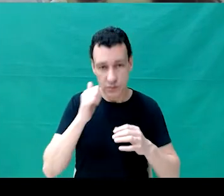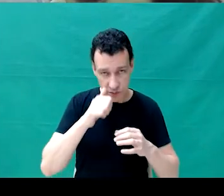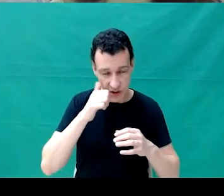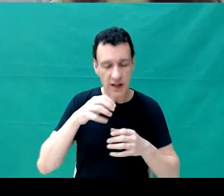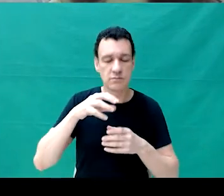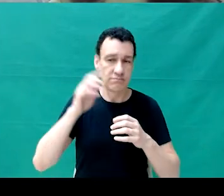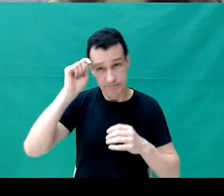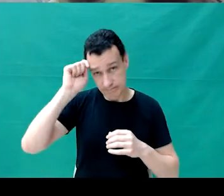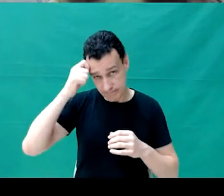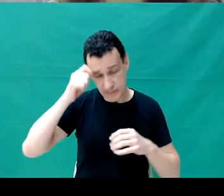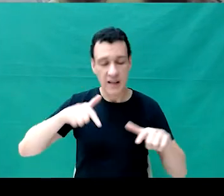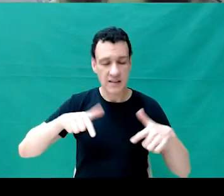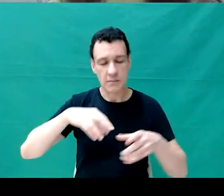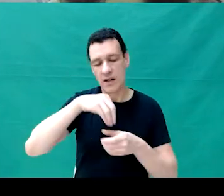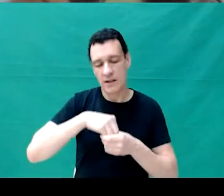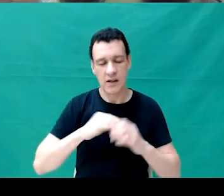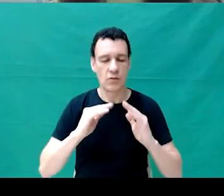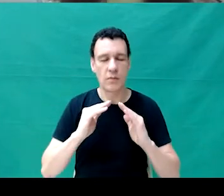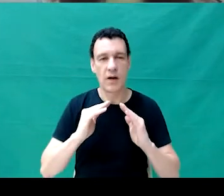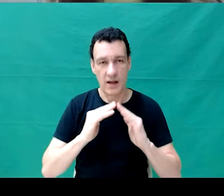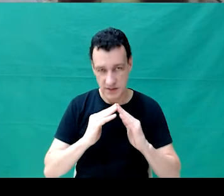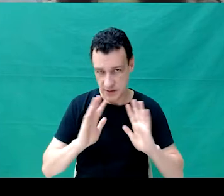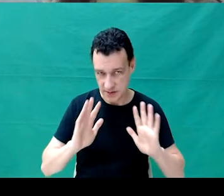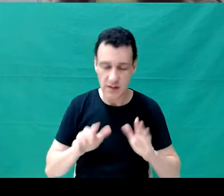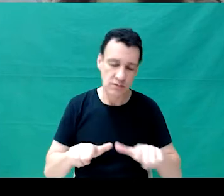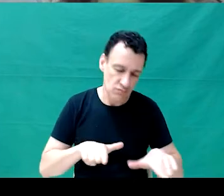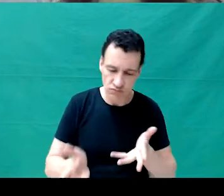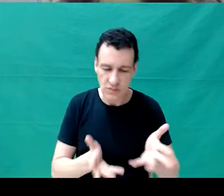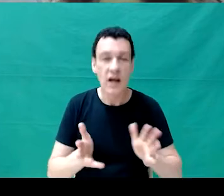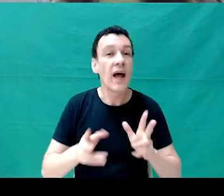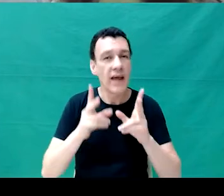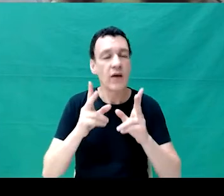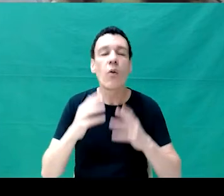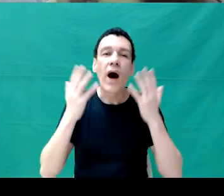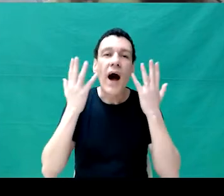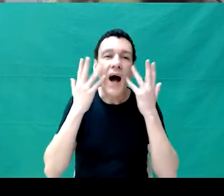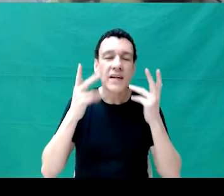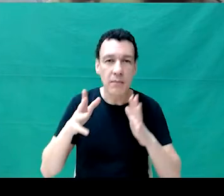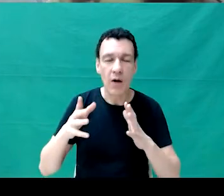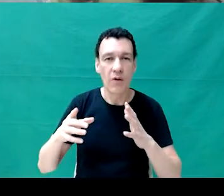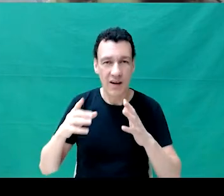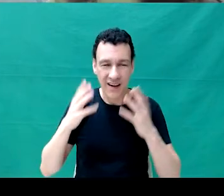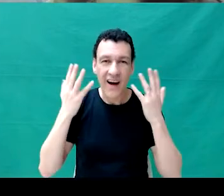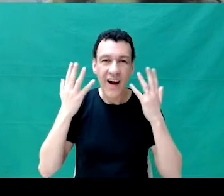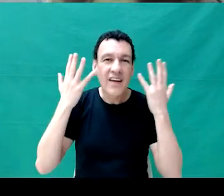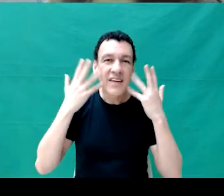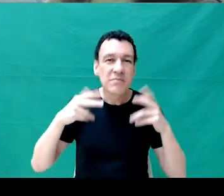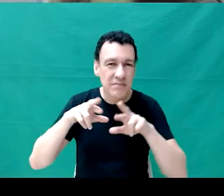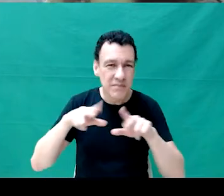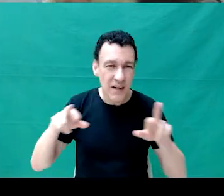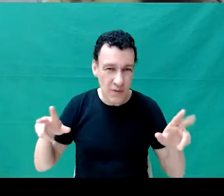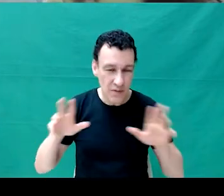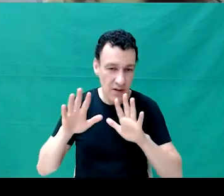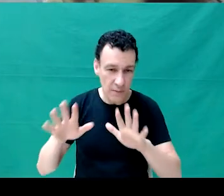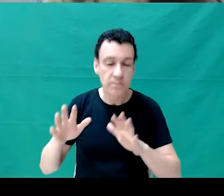famílias brancas. Elas eram consideradas domesticadas. Ao contrário das mulheres que trabalhavam ao